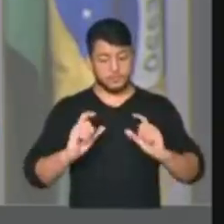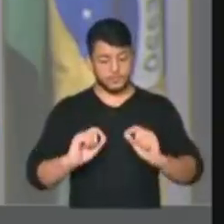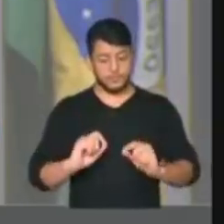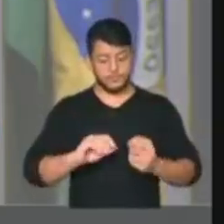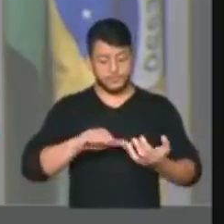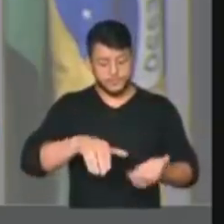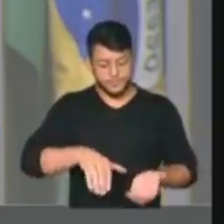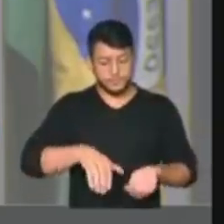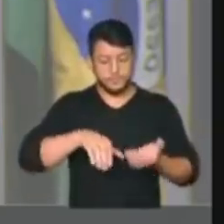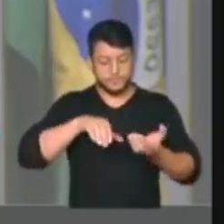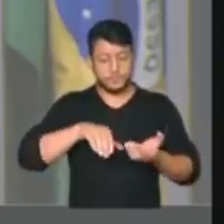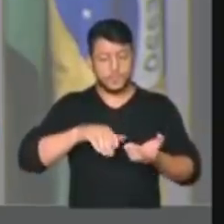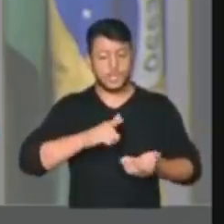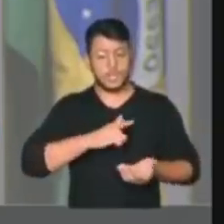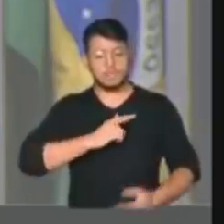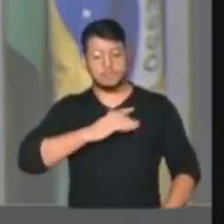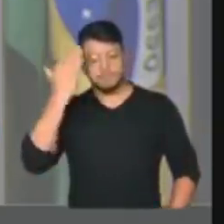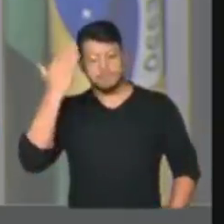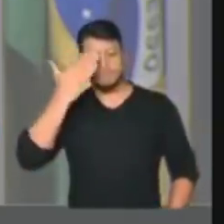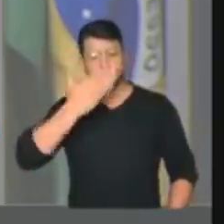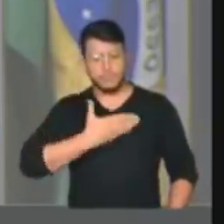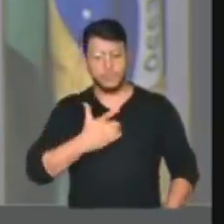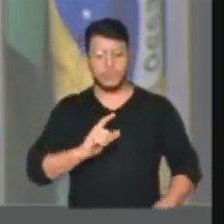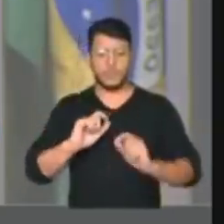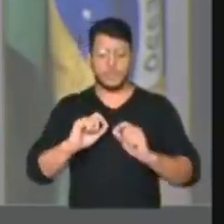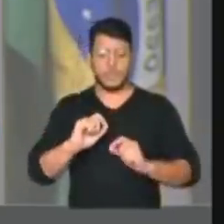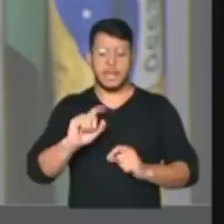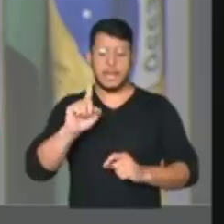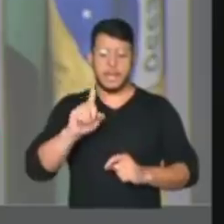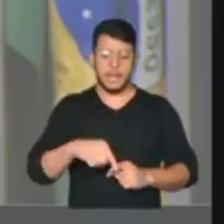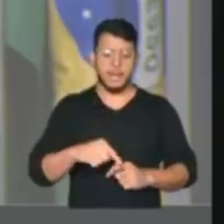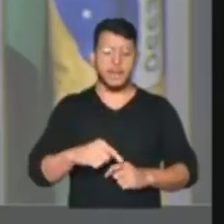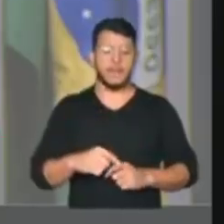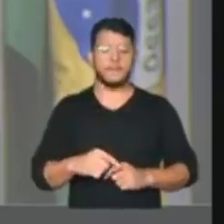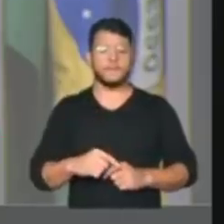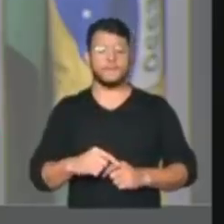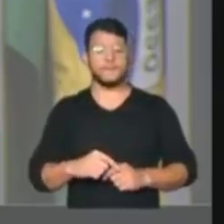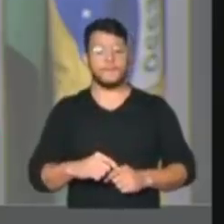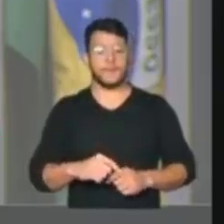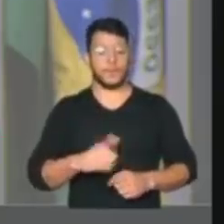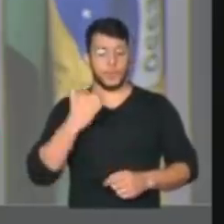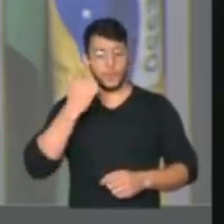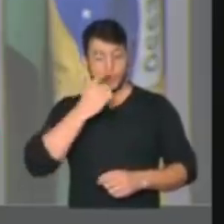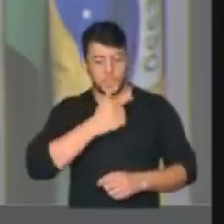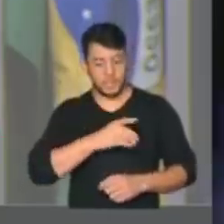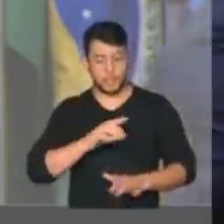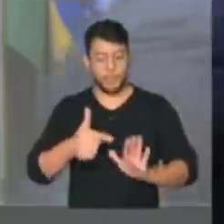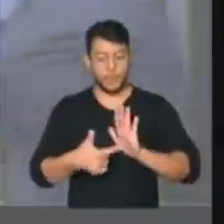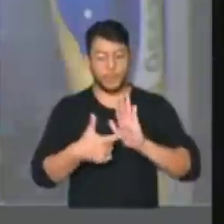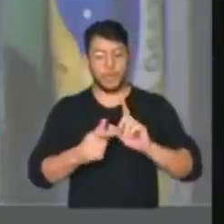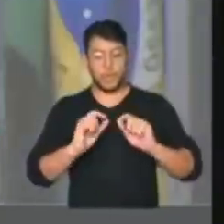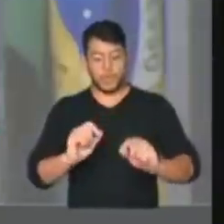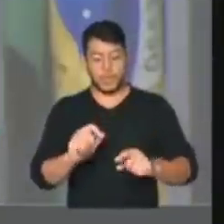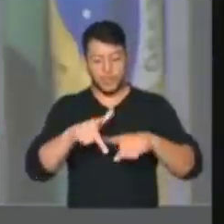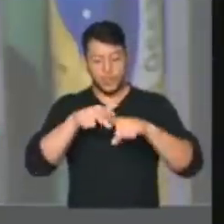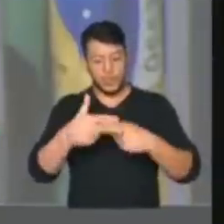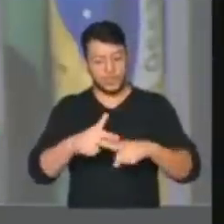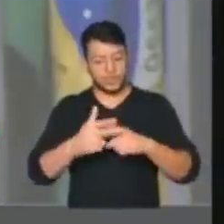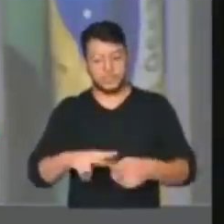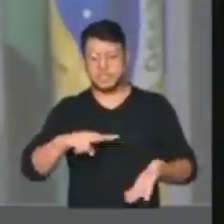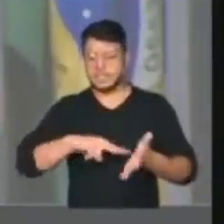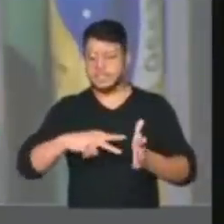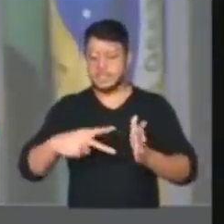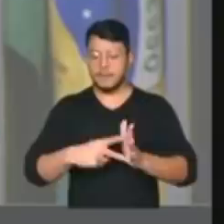dá o seu recado e dá o seu presente de natal à população demonstrando que o ajuste é para todos